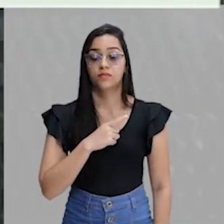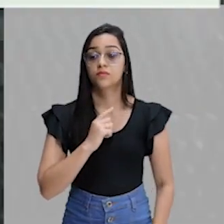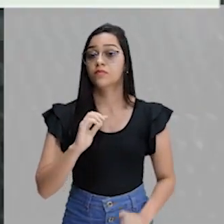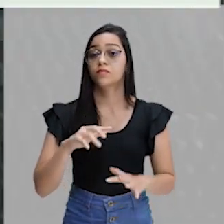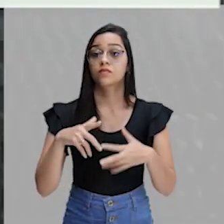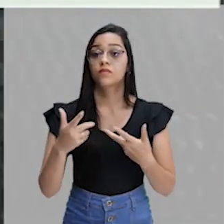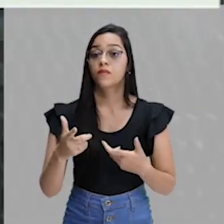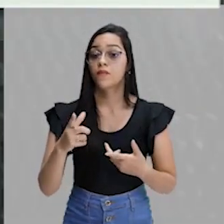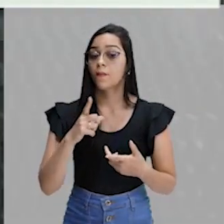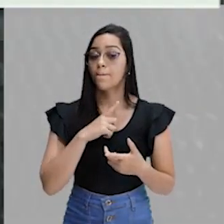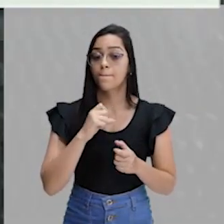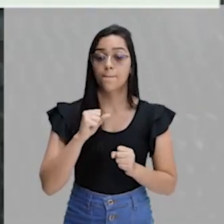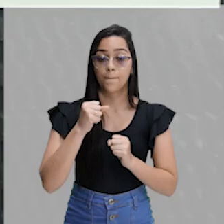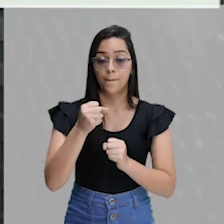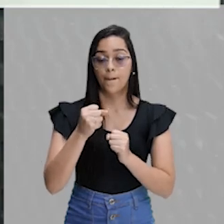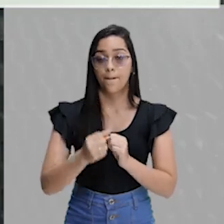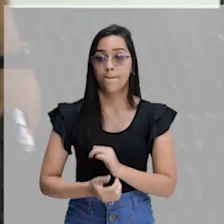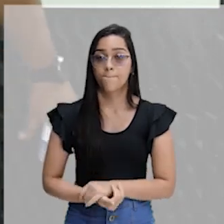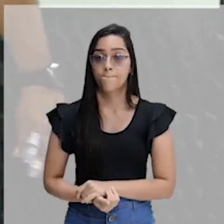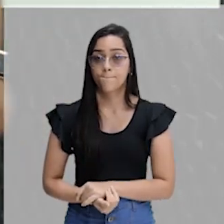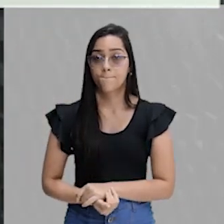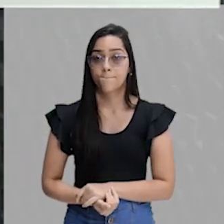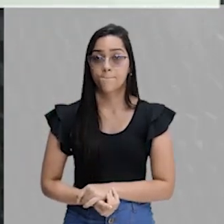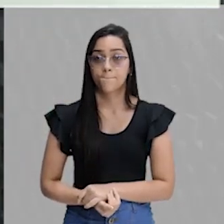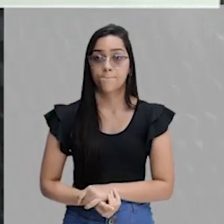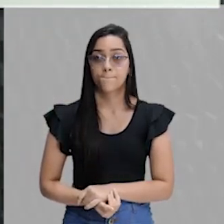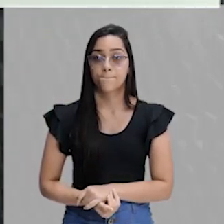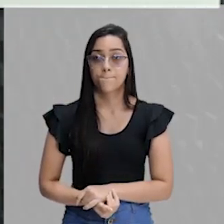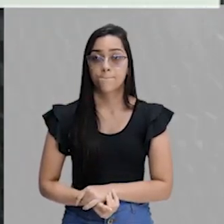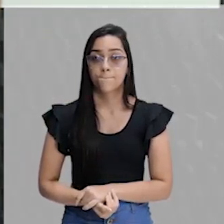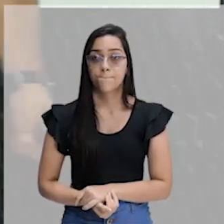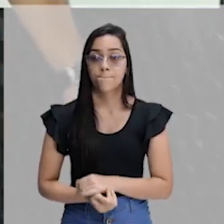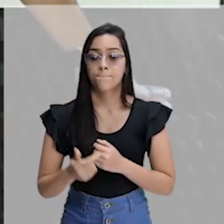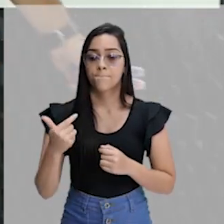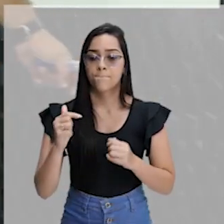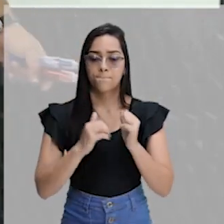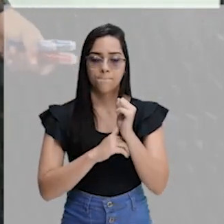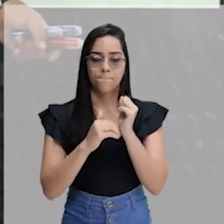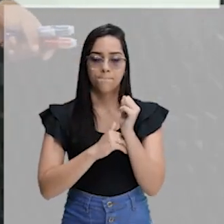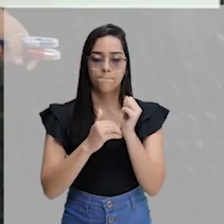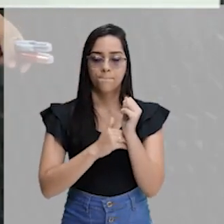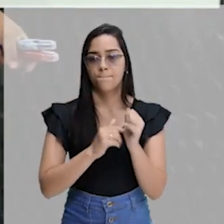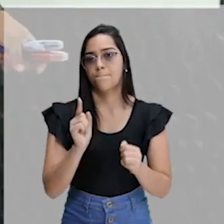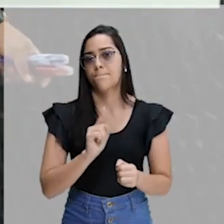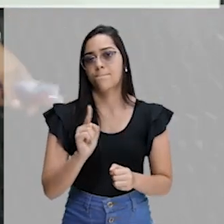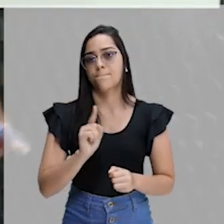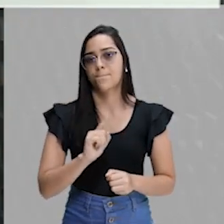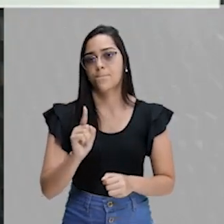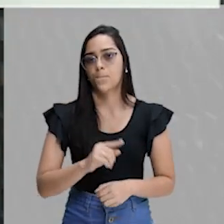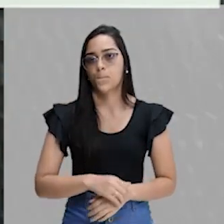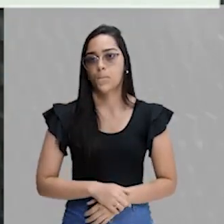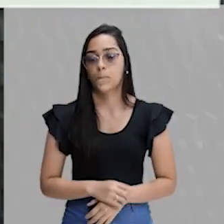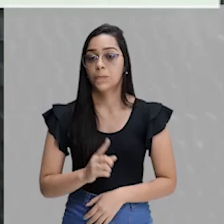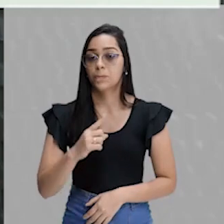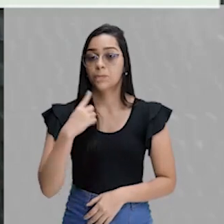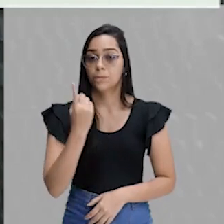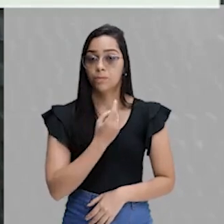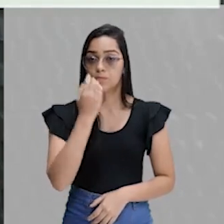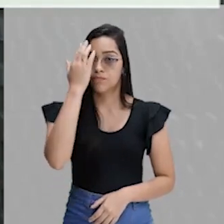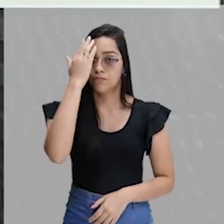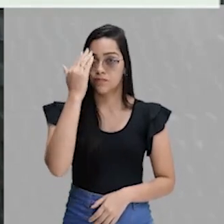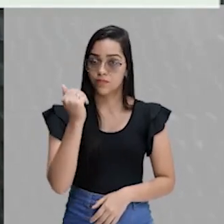Qual é a força exercida? Certo? Bom, gente, aqui não tem muito segredo também. Certo? Nós sabemos